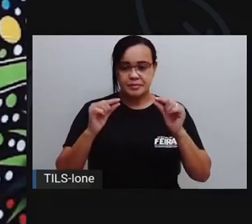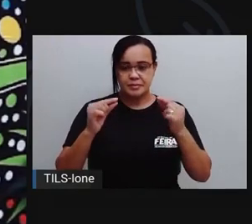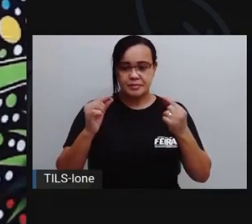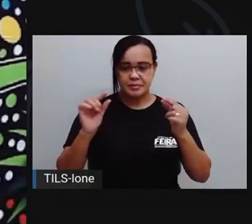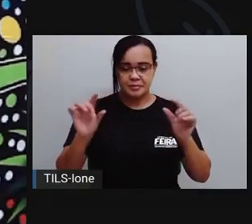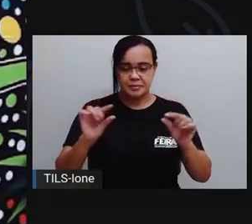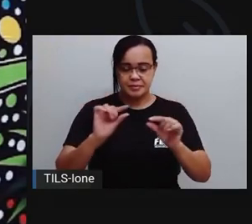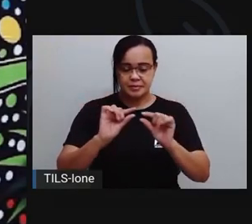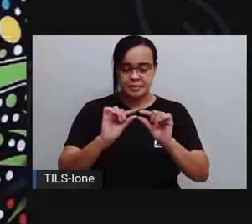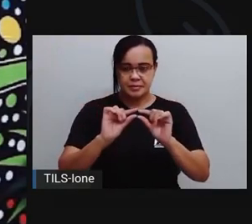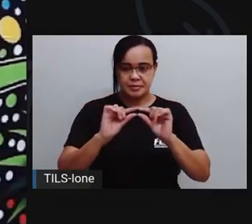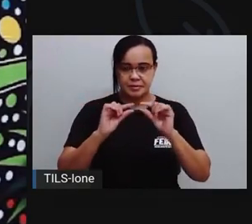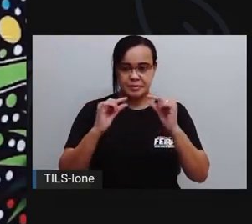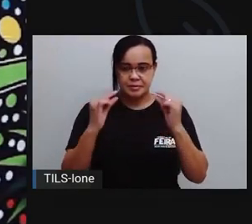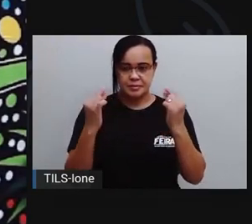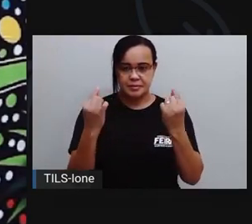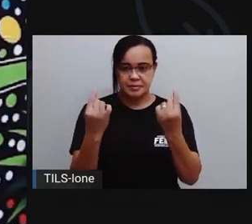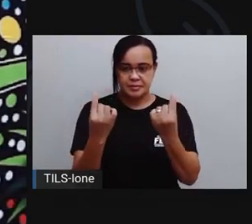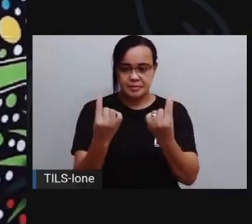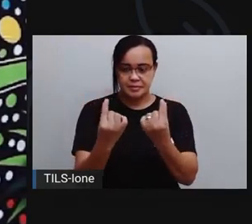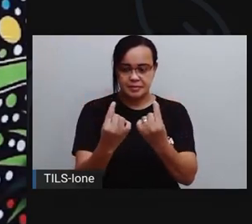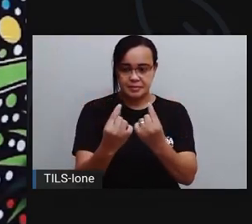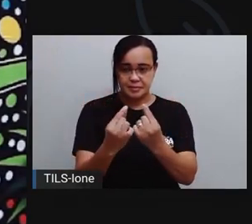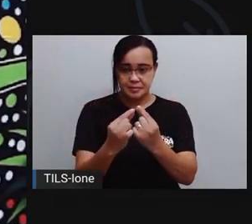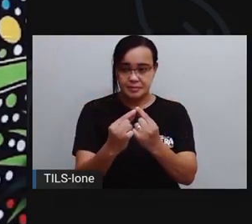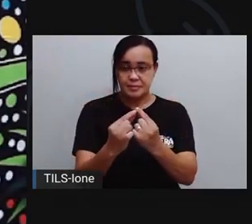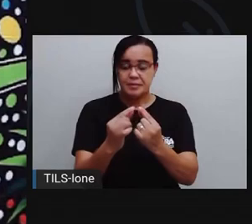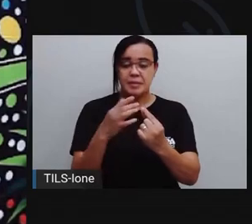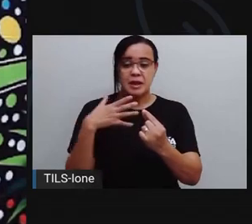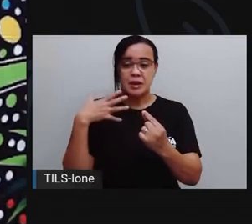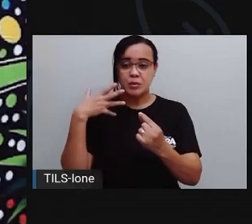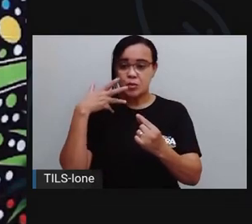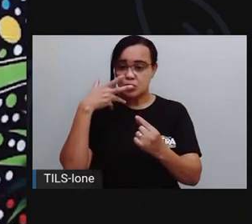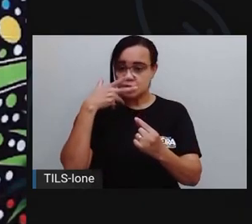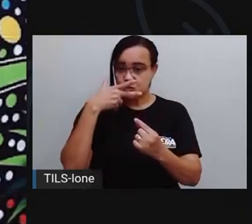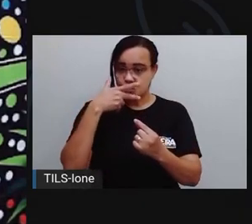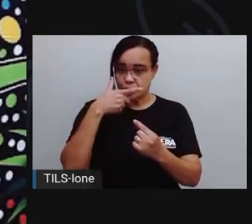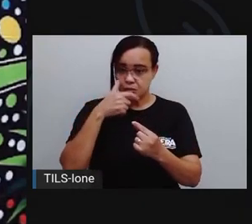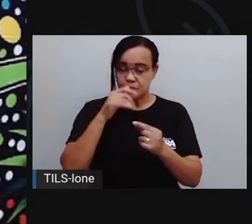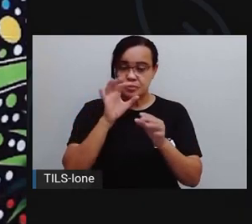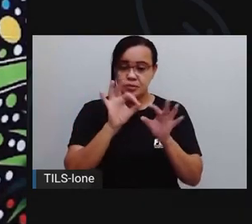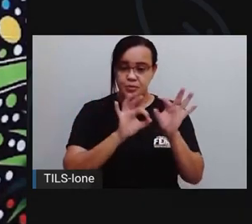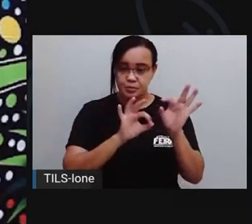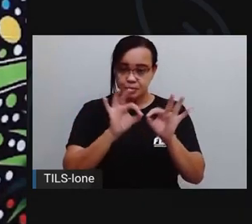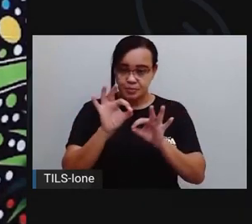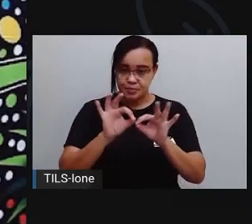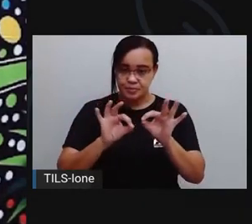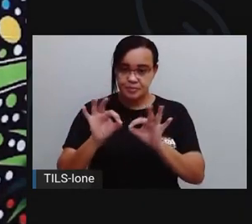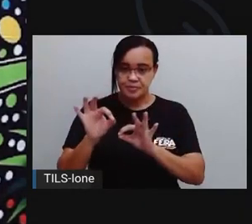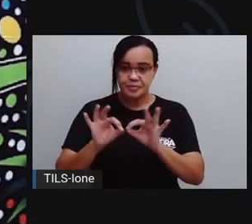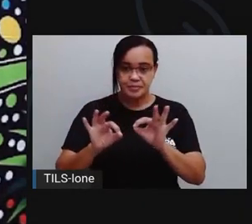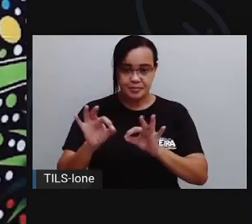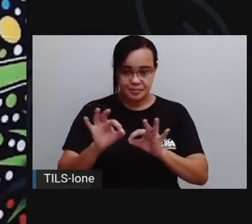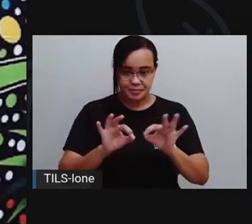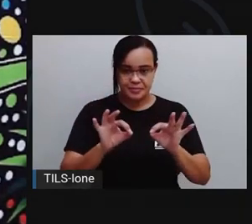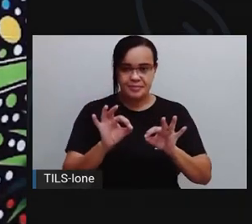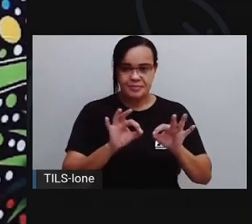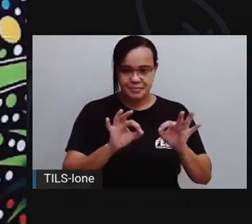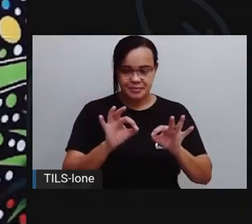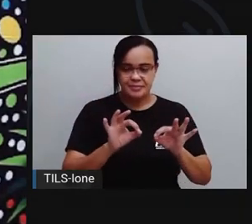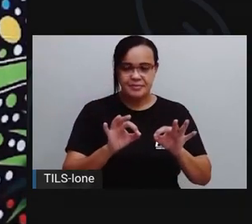acabamento, né? E aí tem que se preocupar com isso, né, gente? De ficar bonito. Também vocês precisam se preocupar se vai ficar...